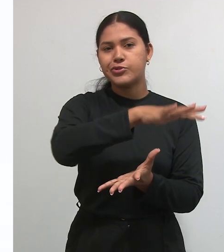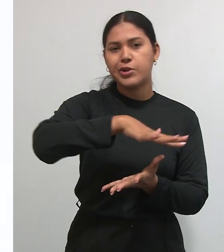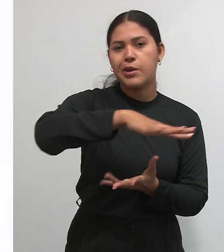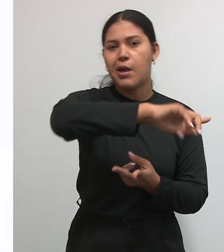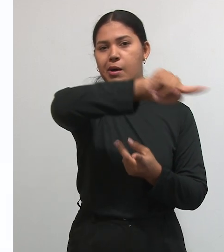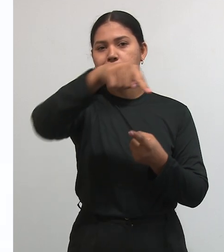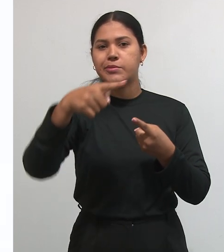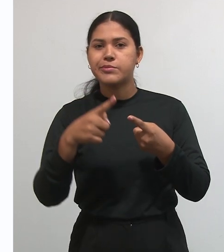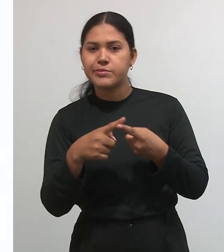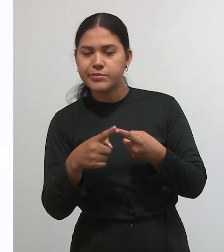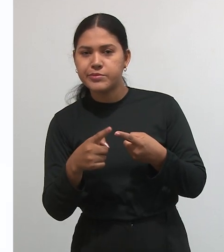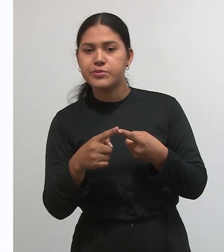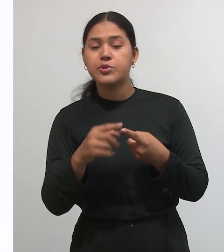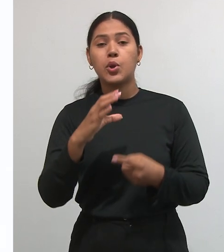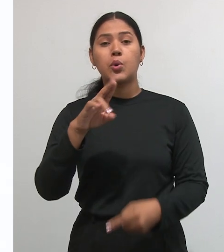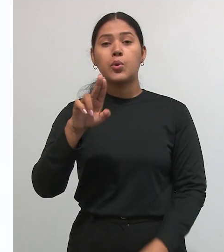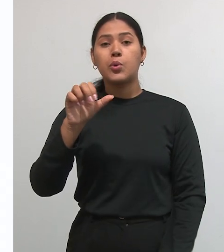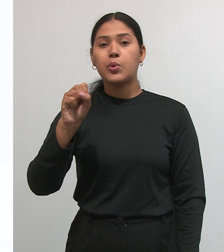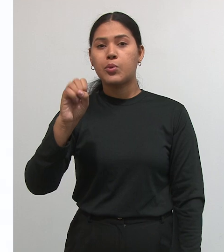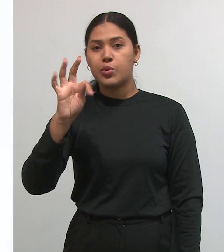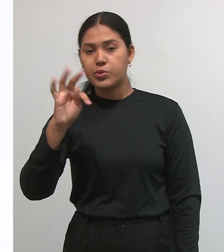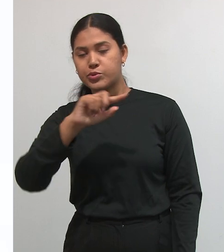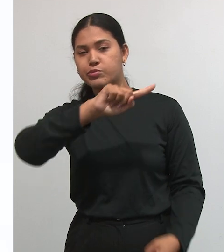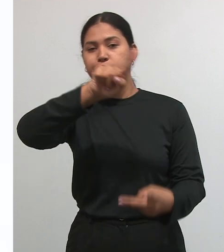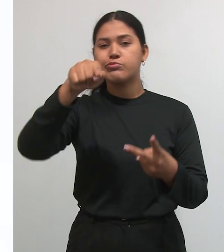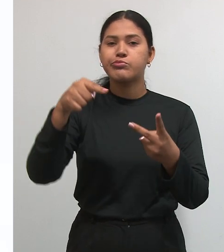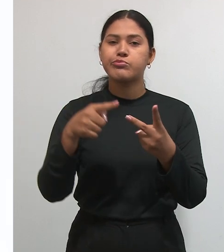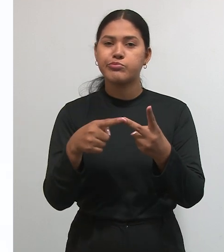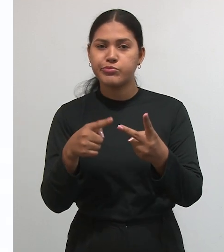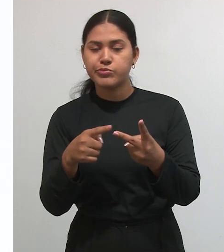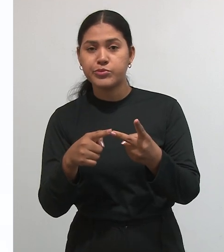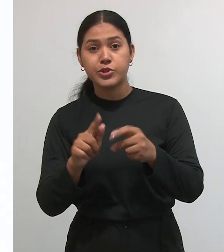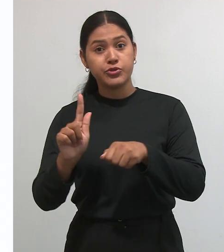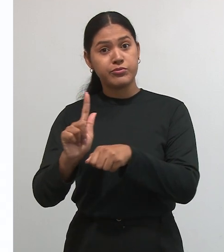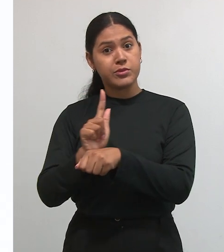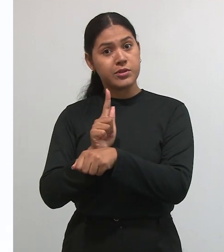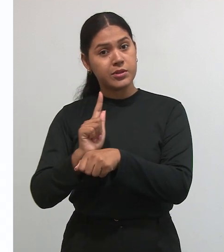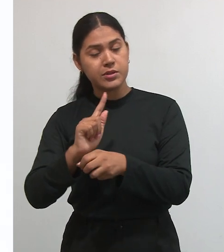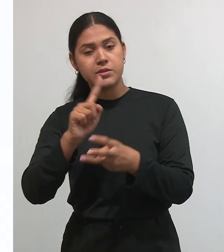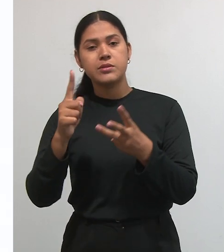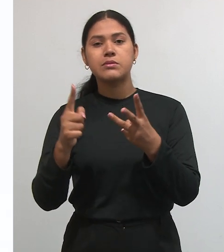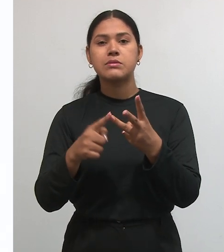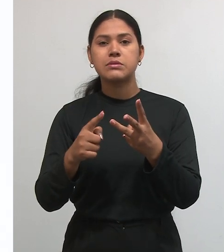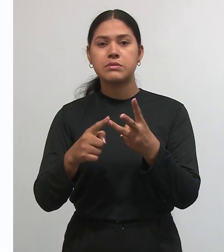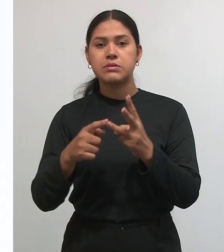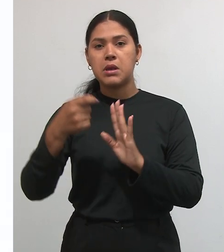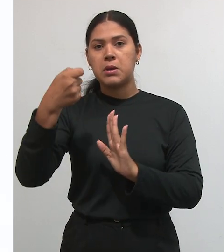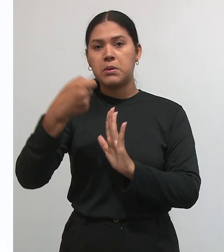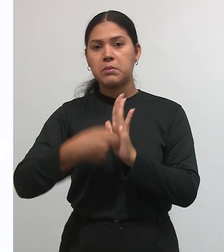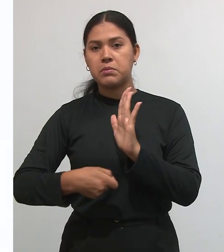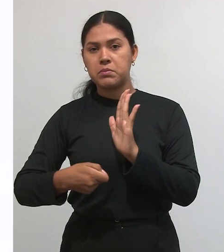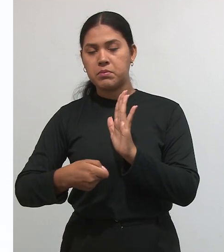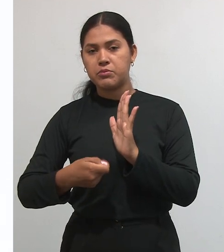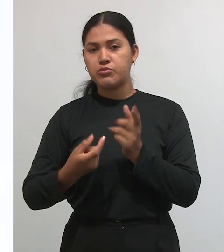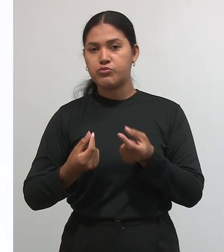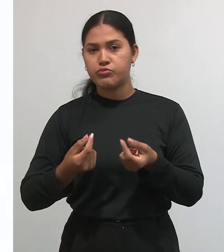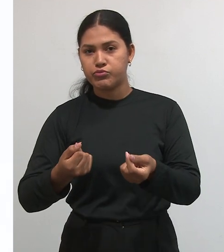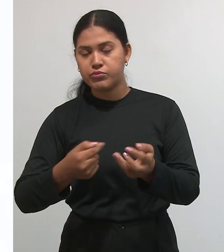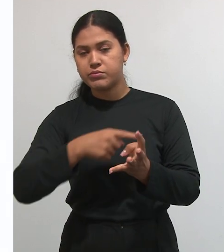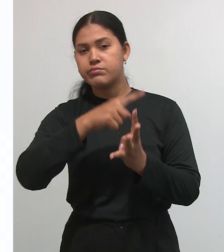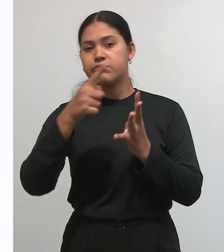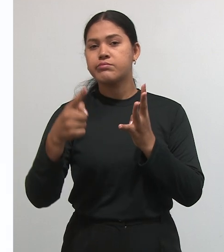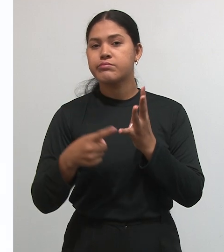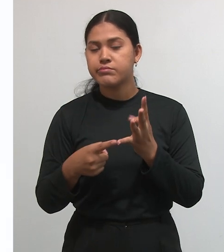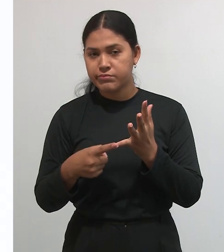A contabilidade de custo, temos aqui a gerencial, tributária